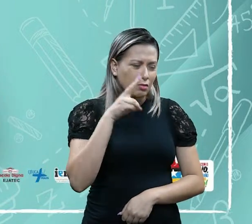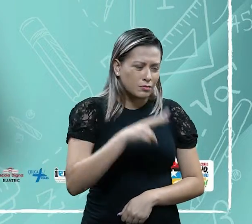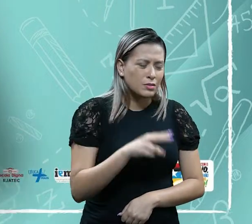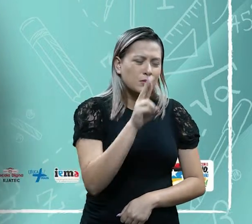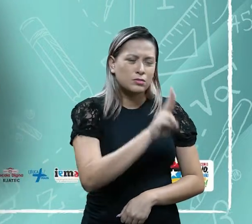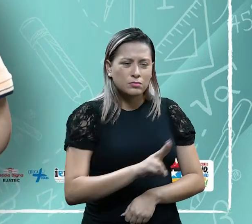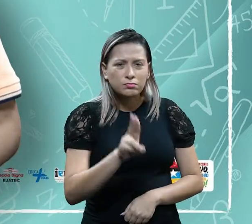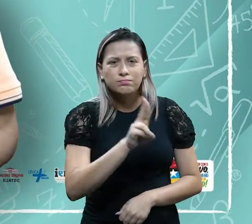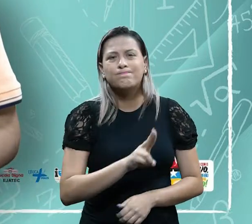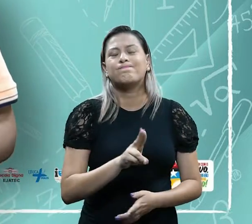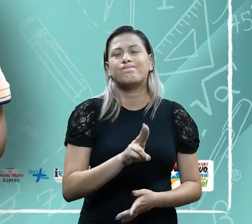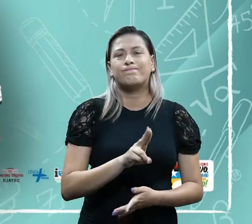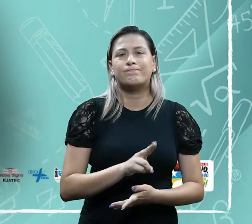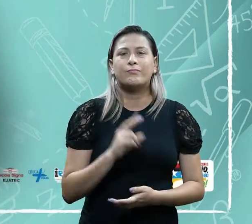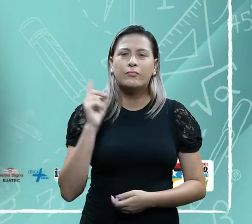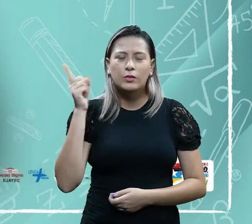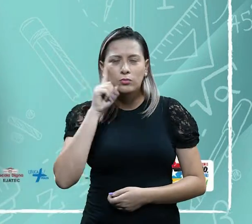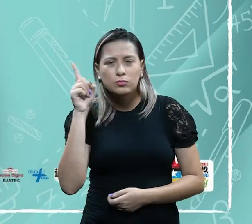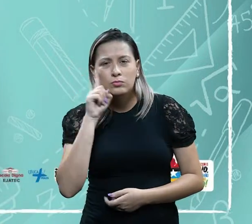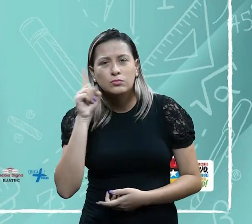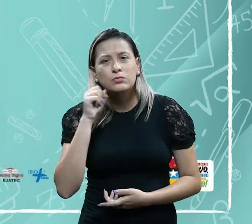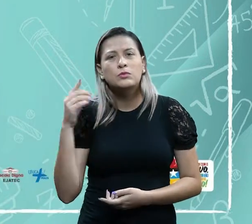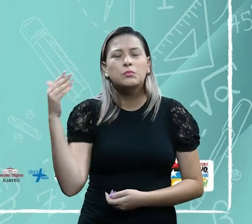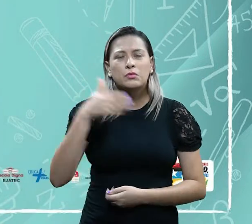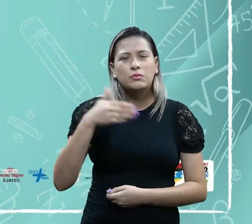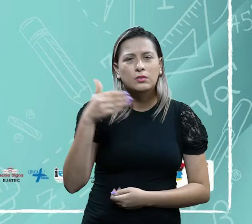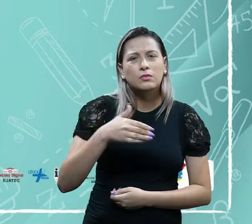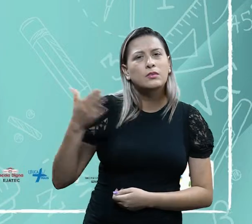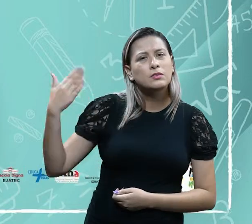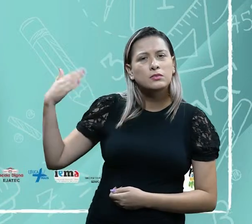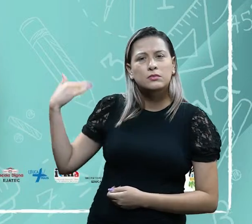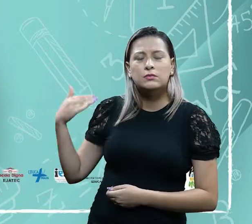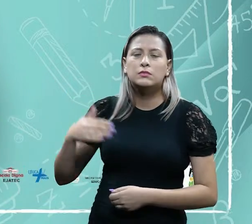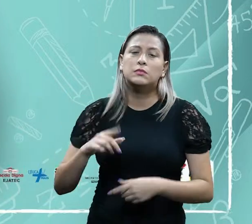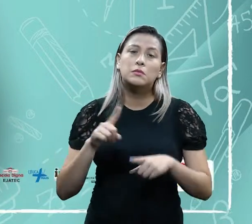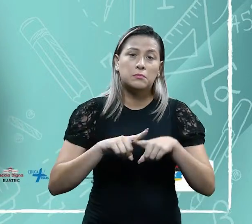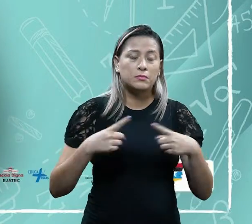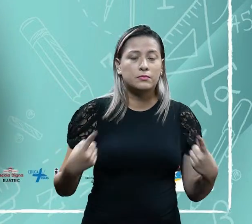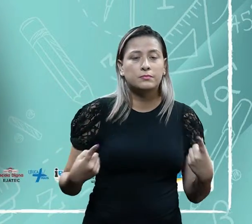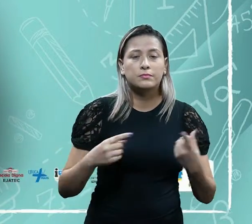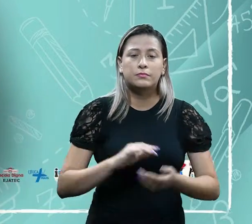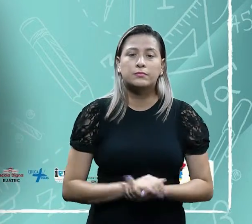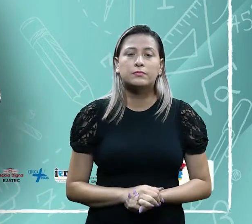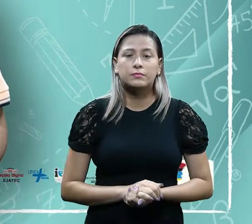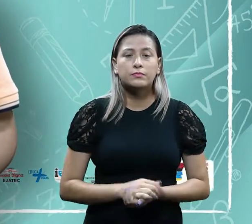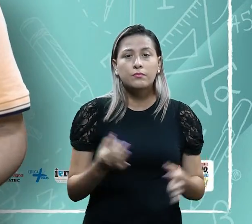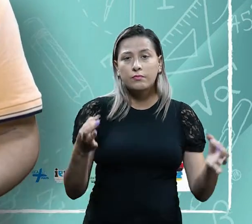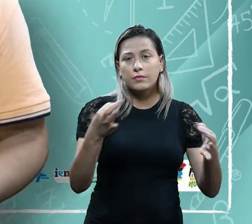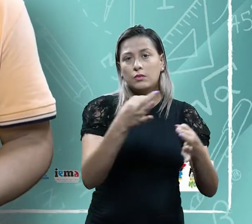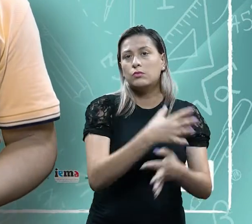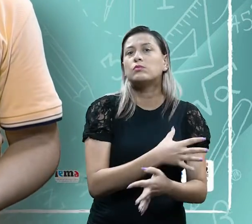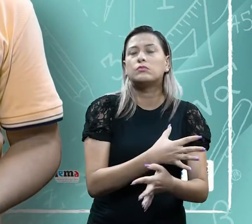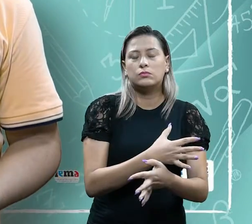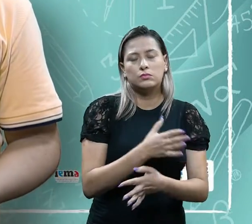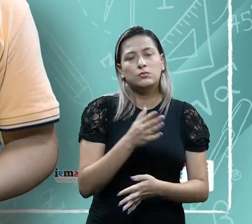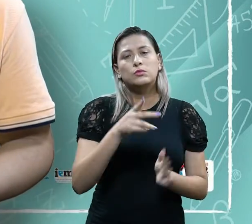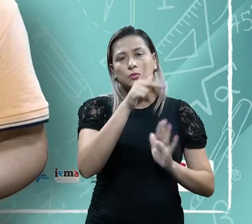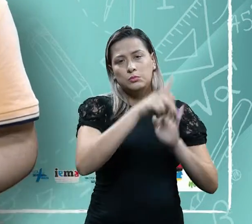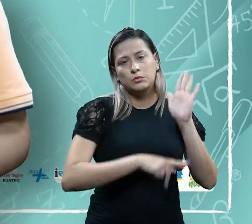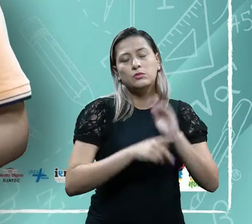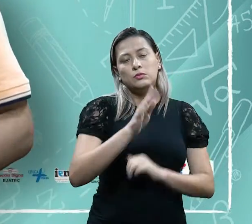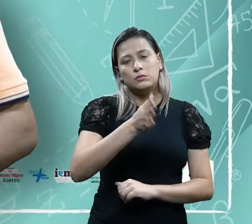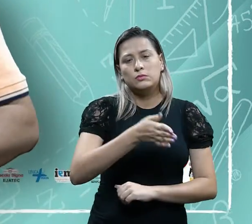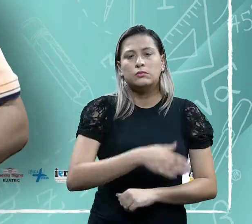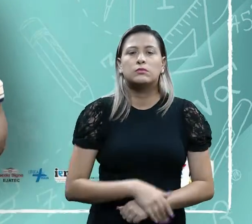eu utilizei, né, diariamente, eu tinha uma frequência de uso daquele documento, mas eu concluí lá aquele meu projeto que eu